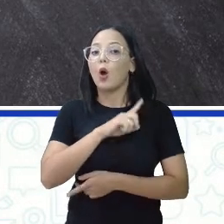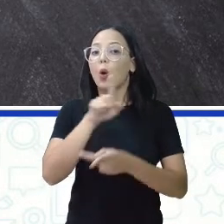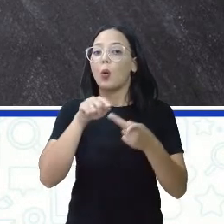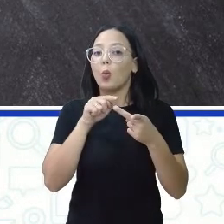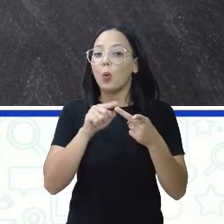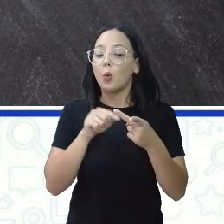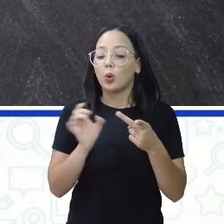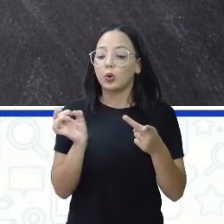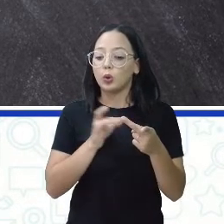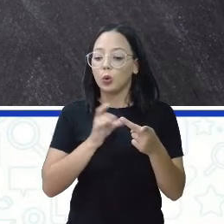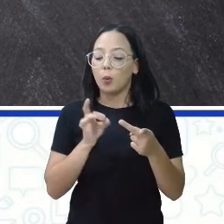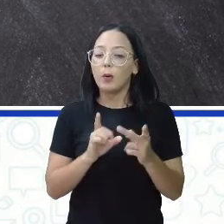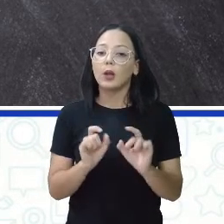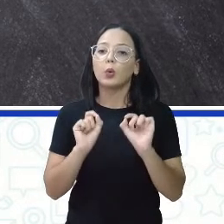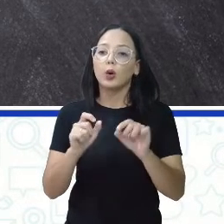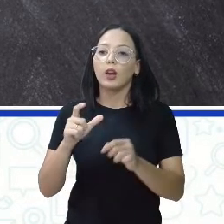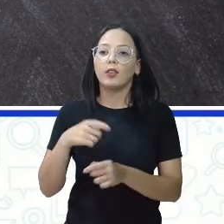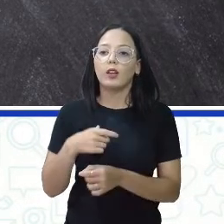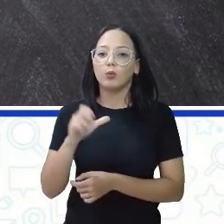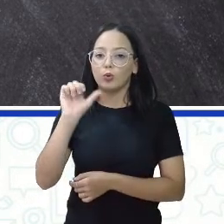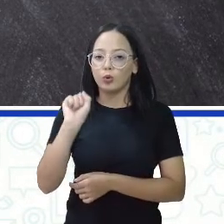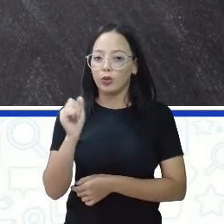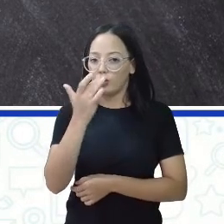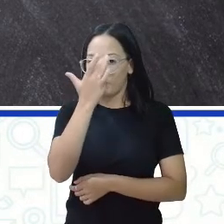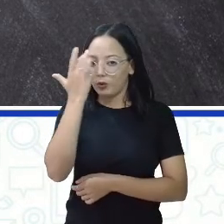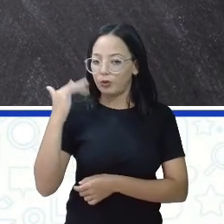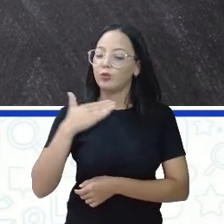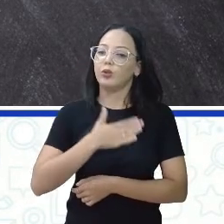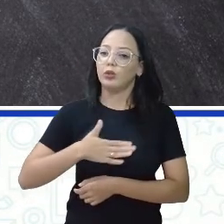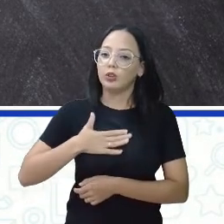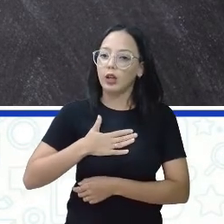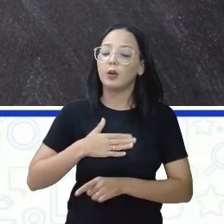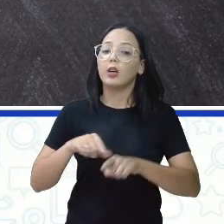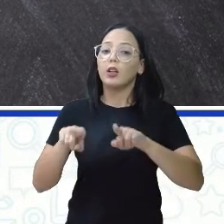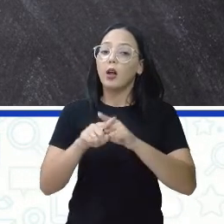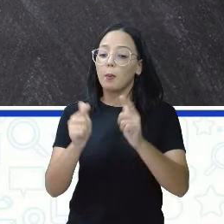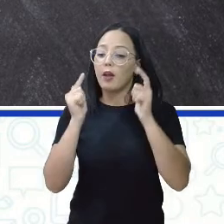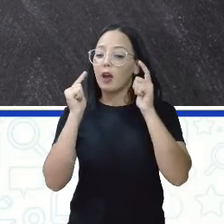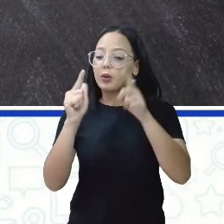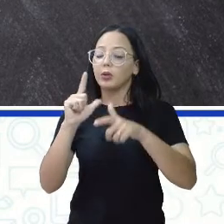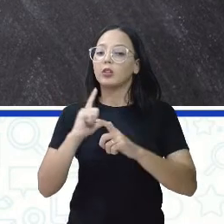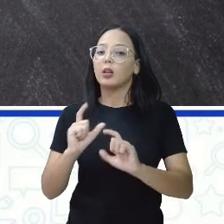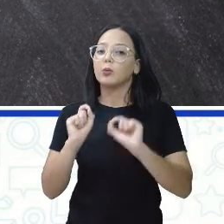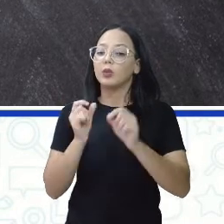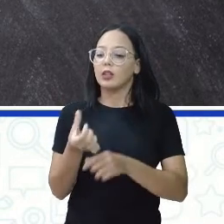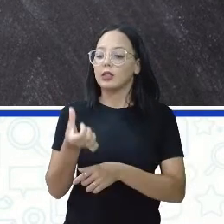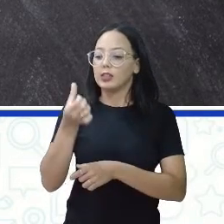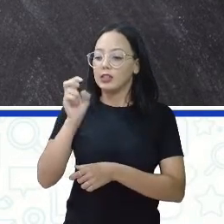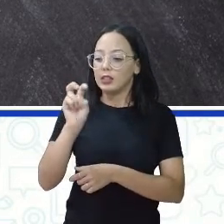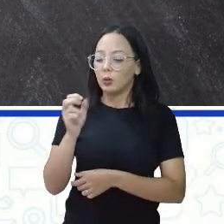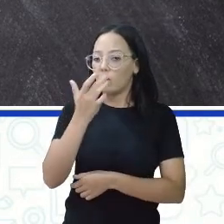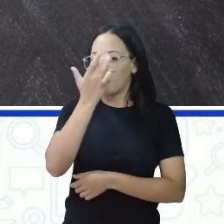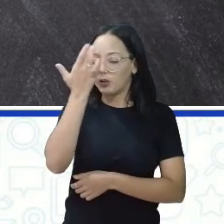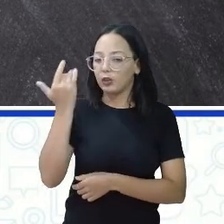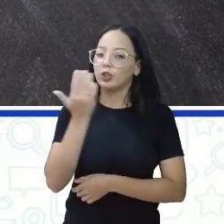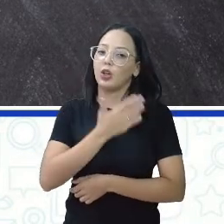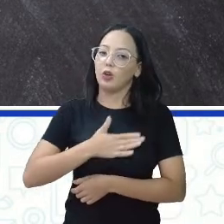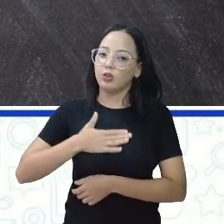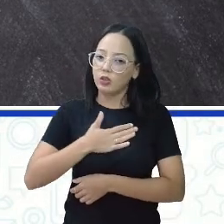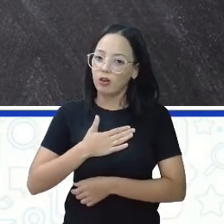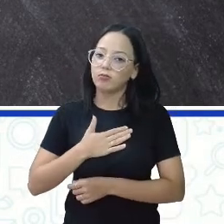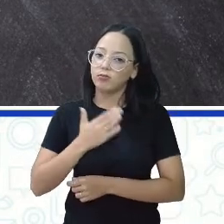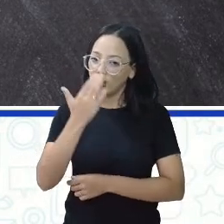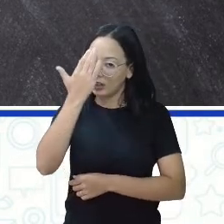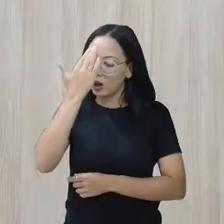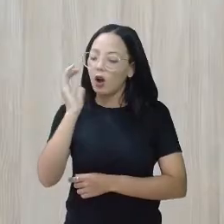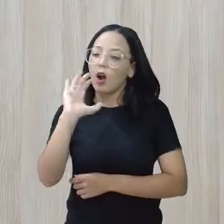gênero suspense ou terror, eu tenho 8 pessoas que gostaram dele. E do gênero aventura, eu tenho 5 pessoas que gostaram dele.